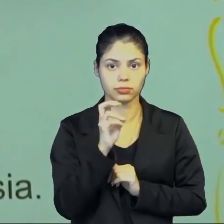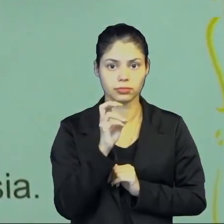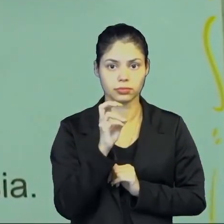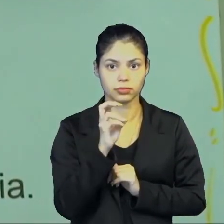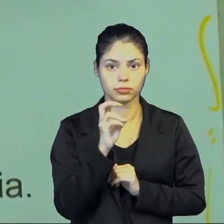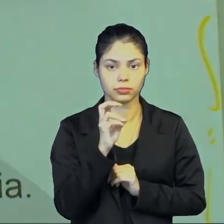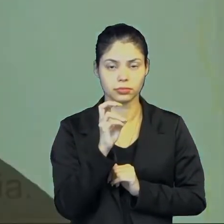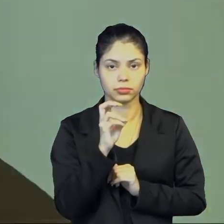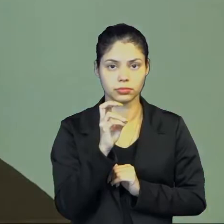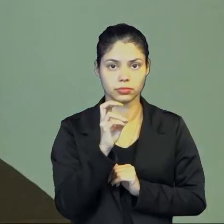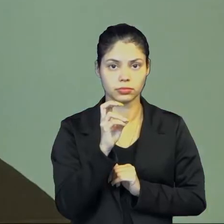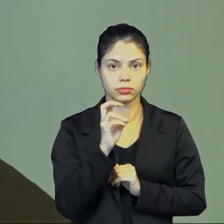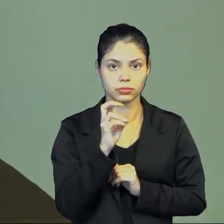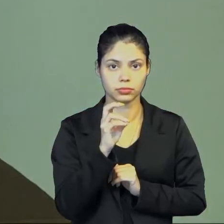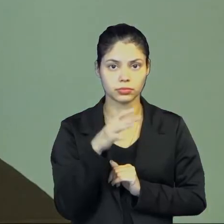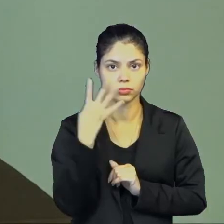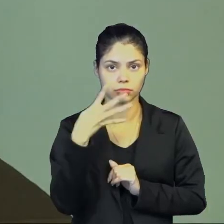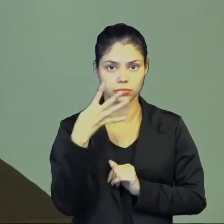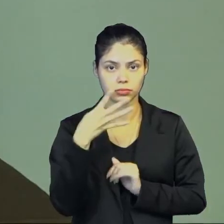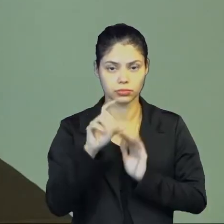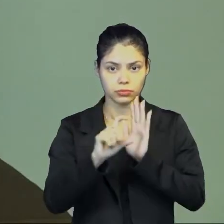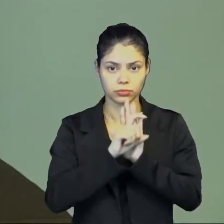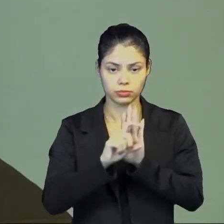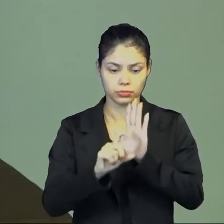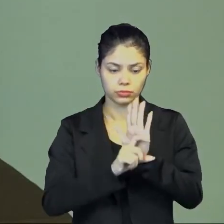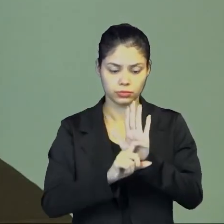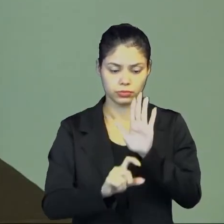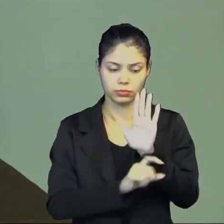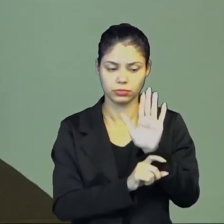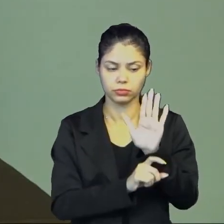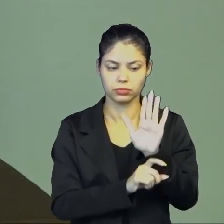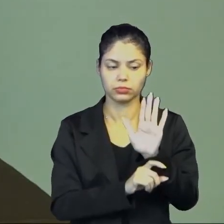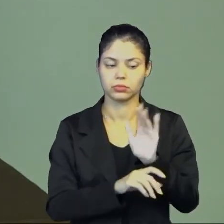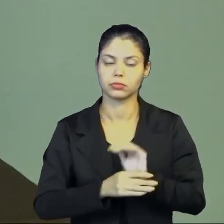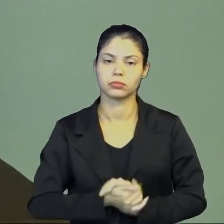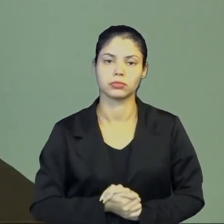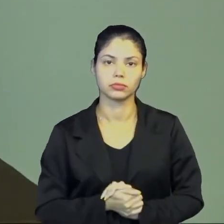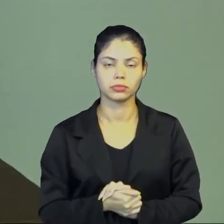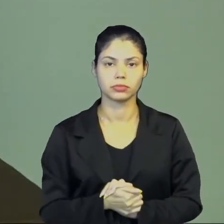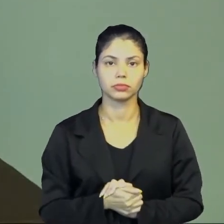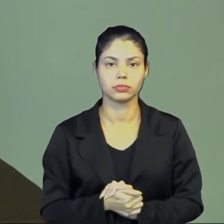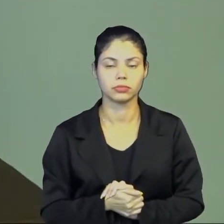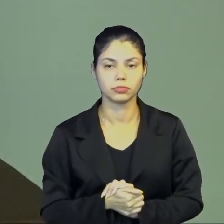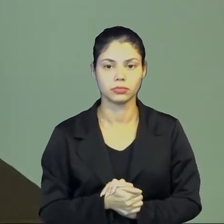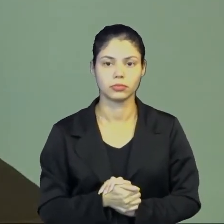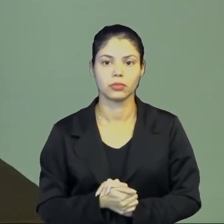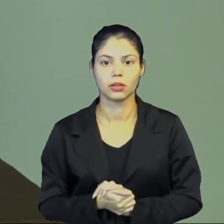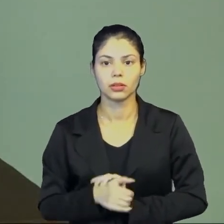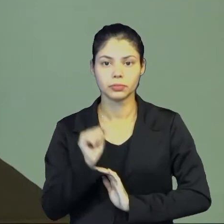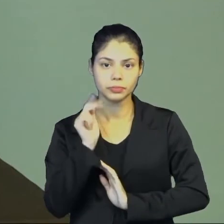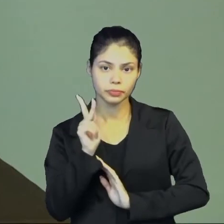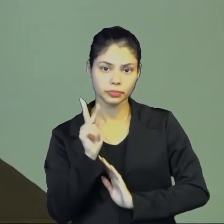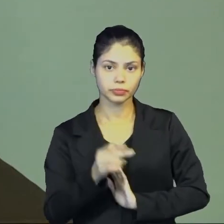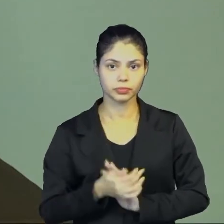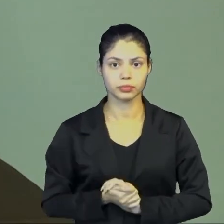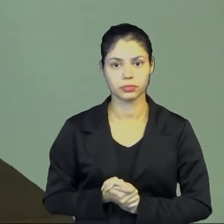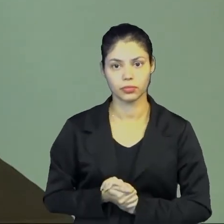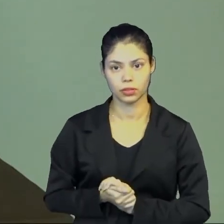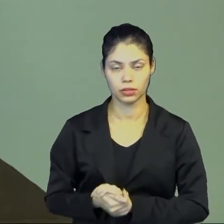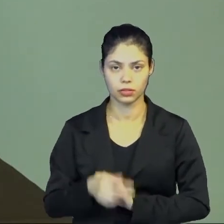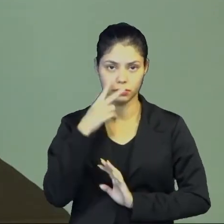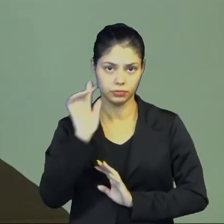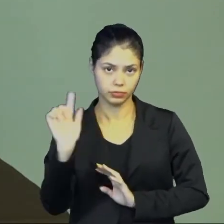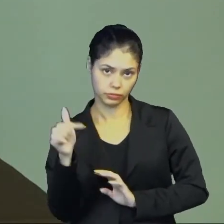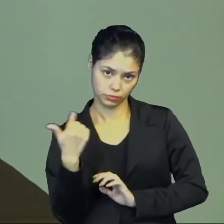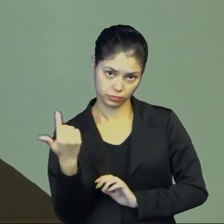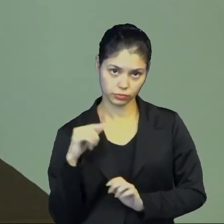3, 4 estrofes, tá? 1, 2, 3, 4 estrofes, ok? E vamos para